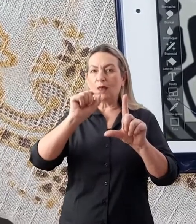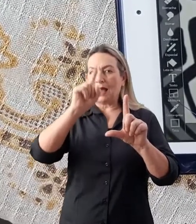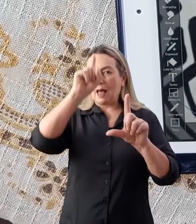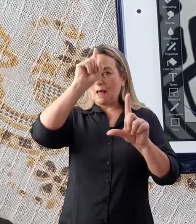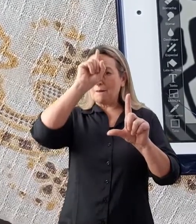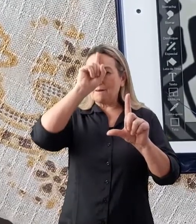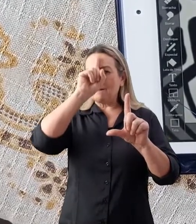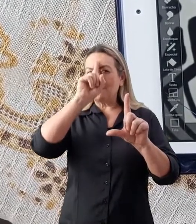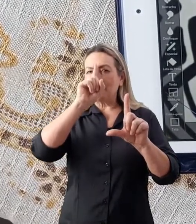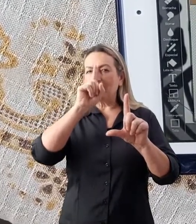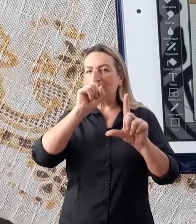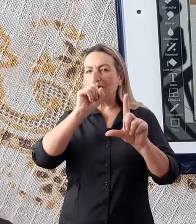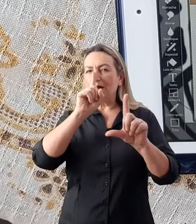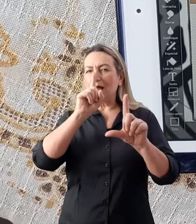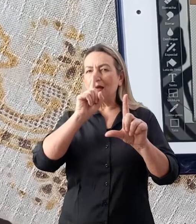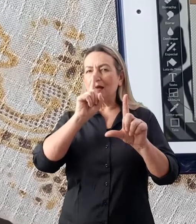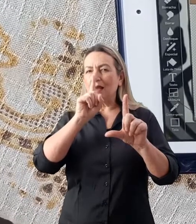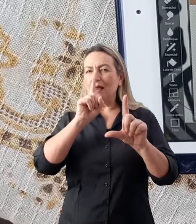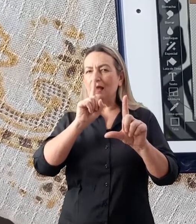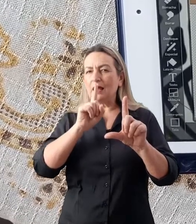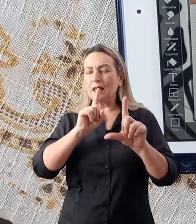amarelo mais